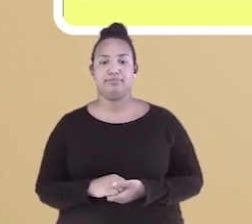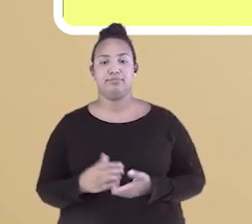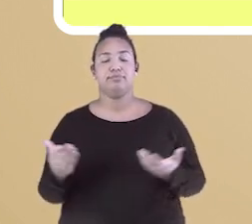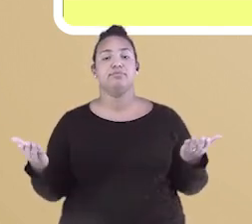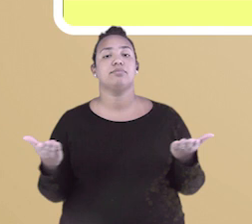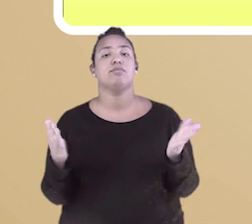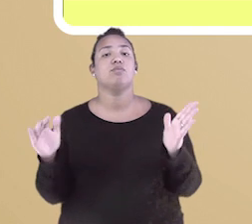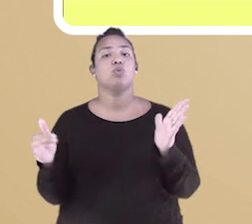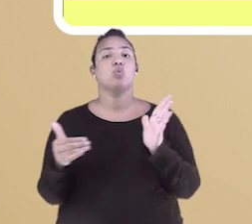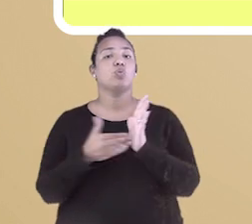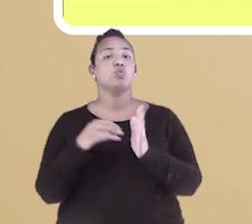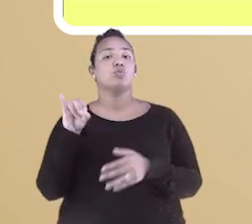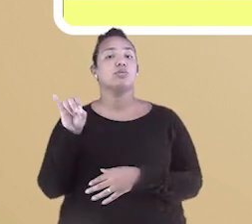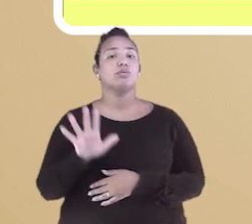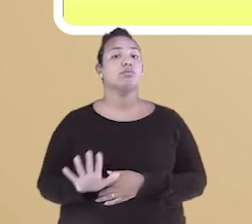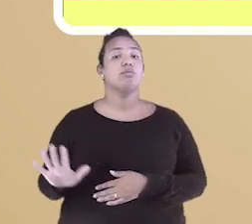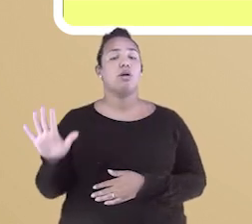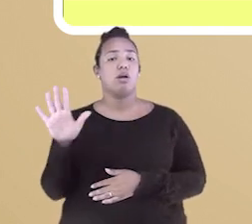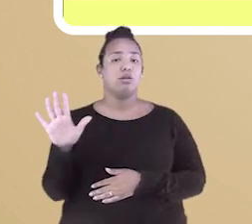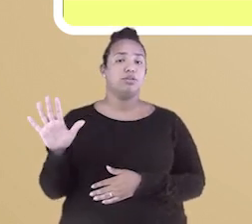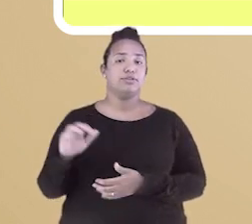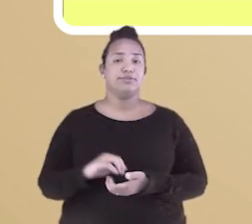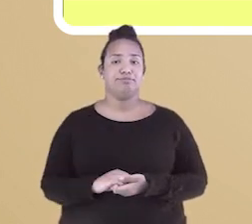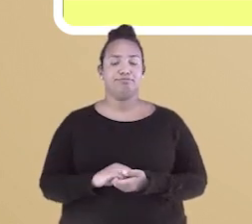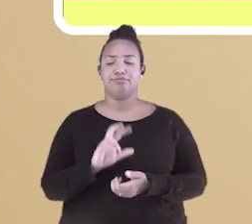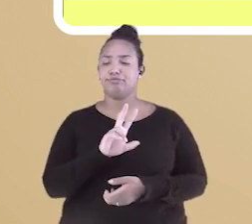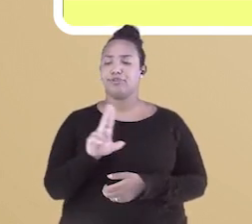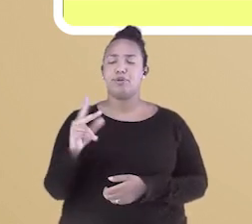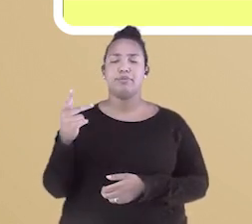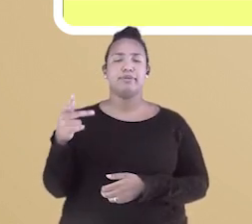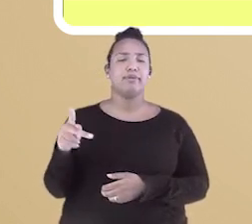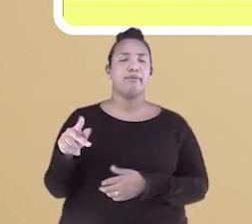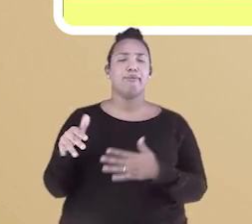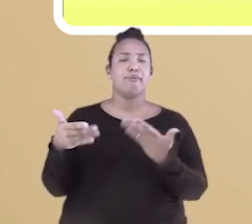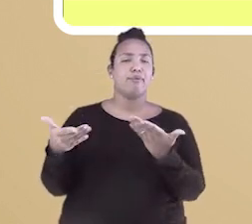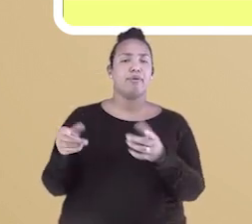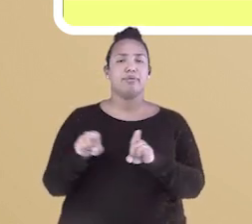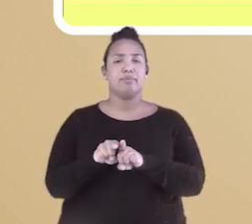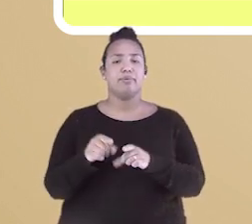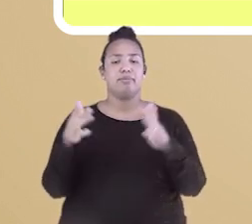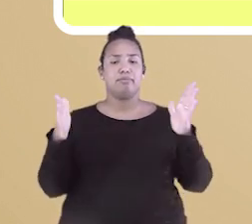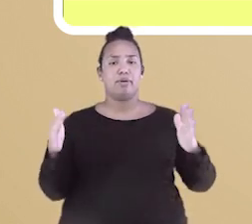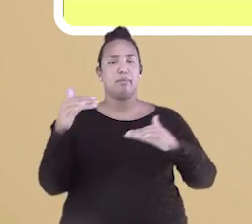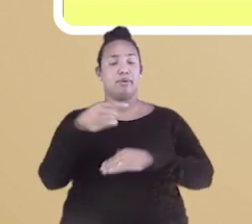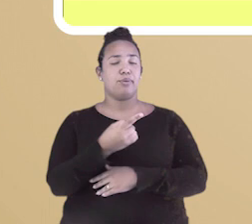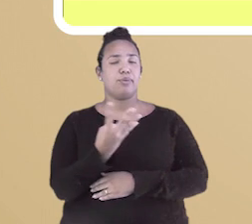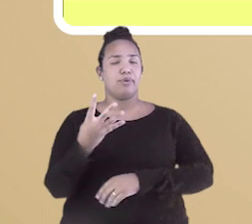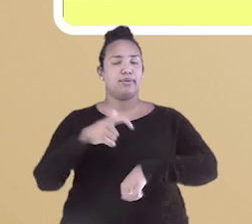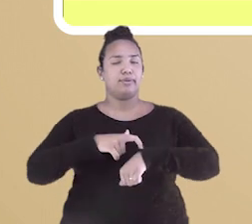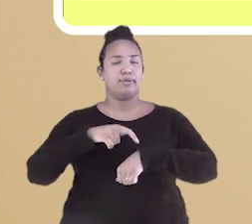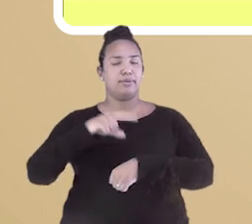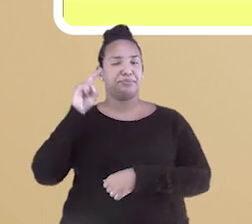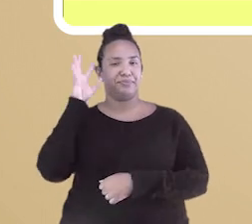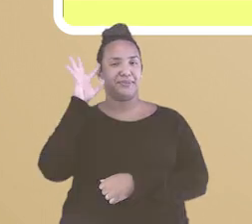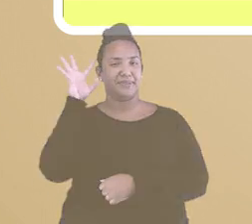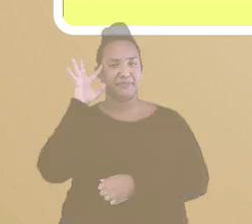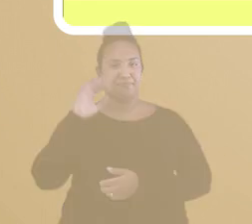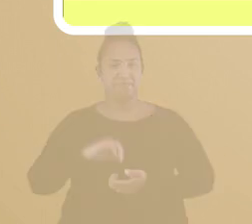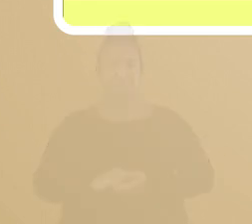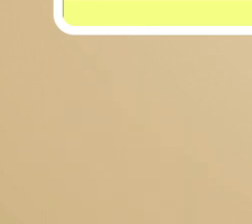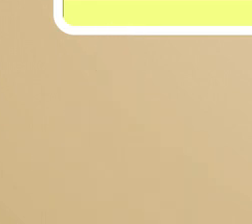fim, identifique a última figura e diga quantos lados ela possui. Você tem mais um tempinho para